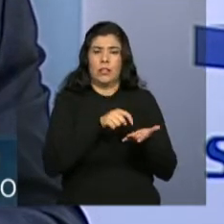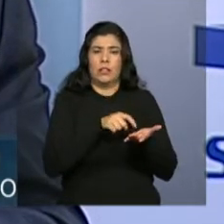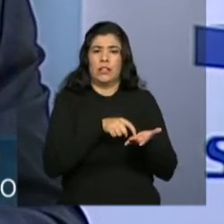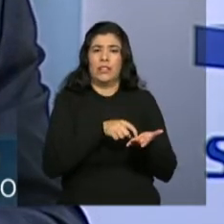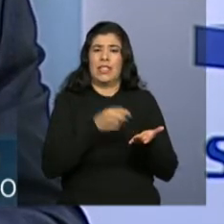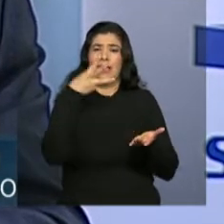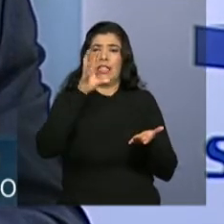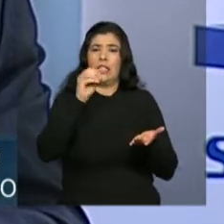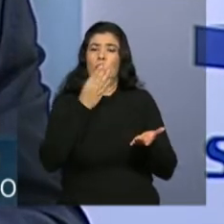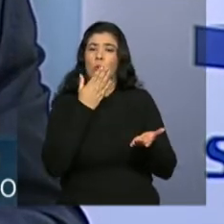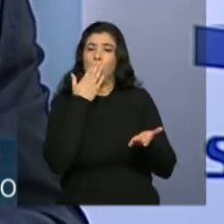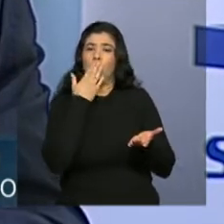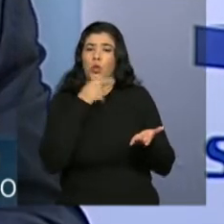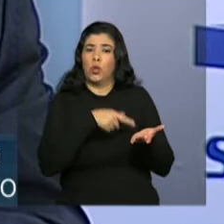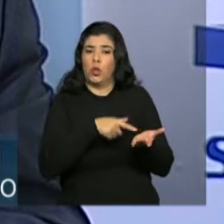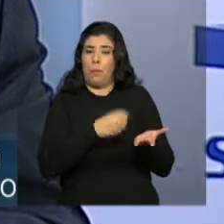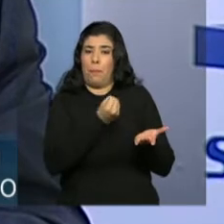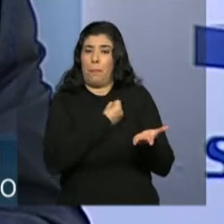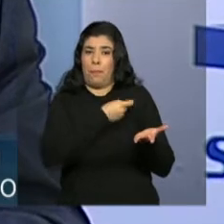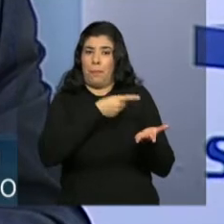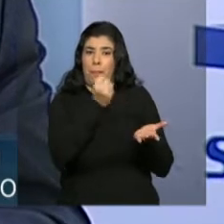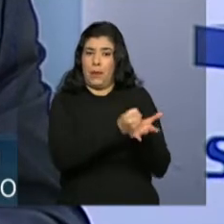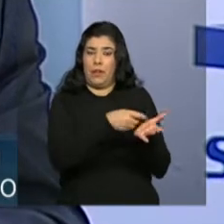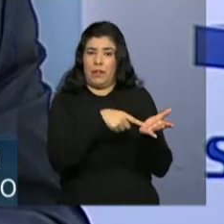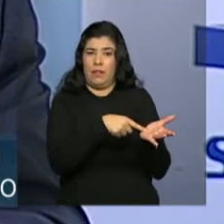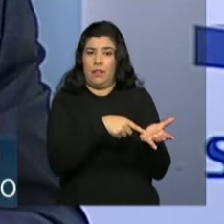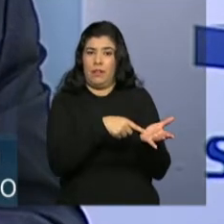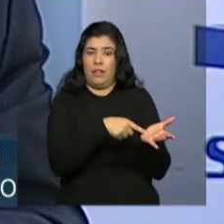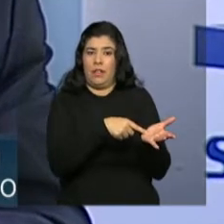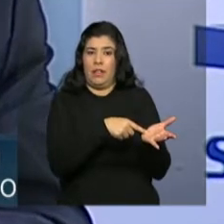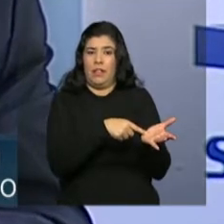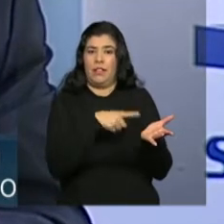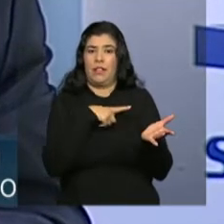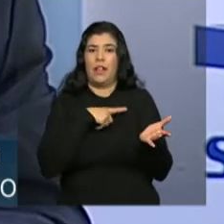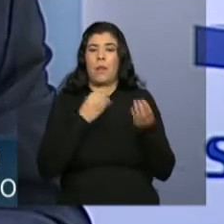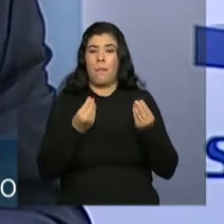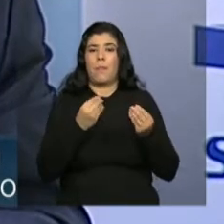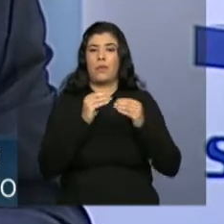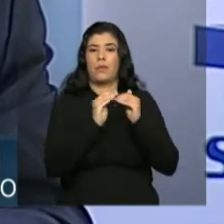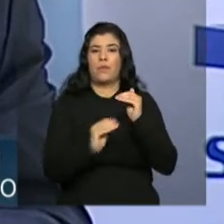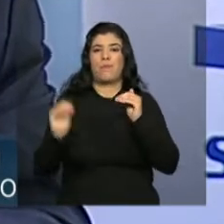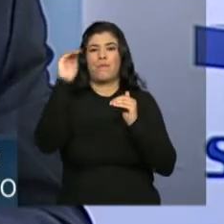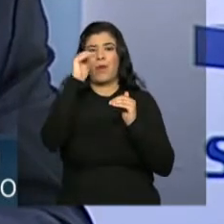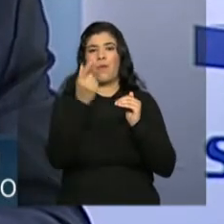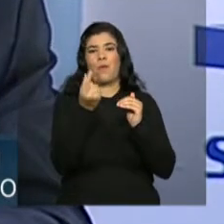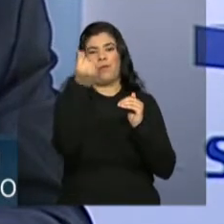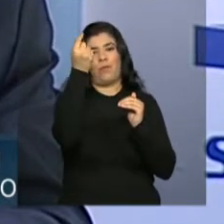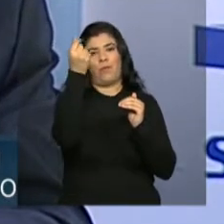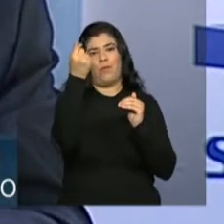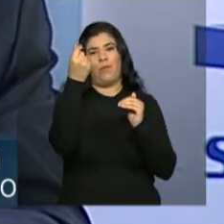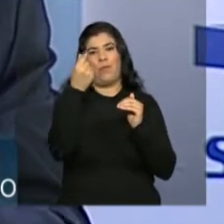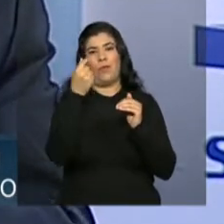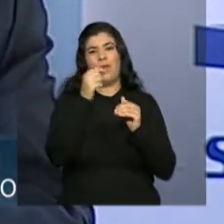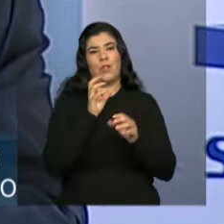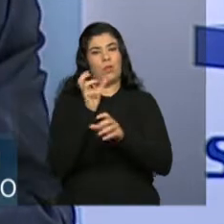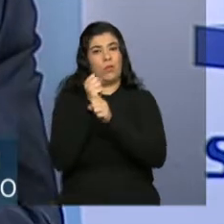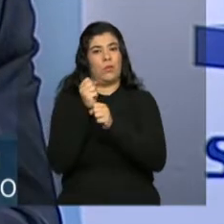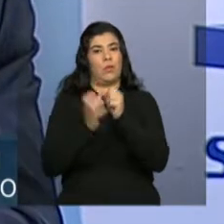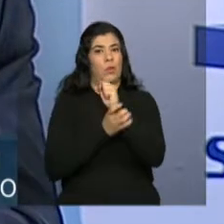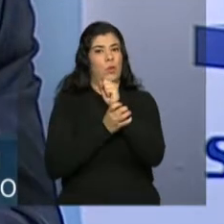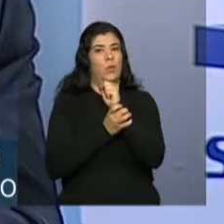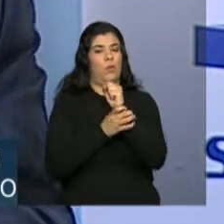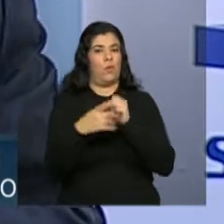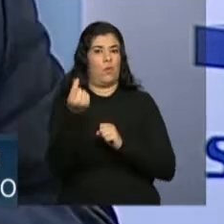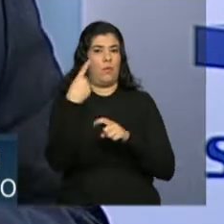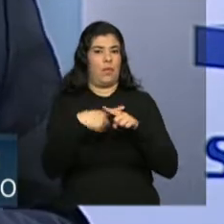marcas diferentes no país você pode dar um teto maior porque seguramente que eu não tem muita concorrência concorrência